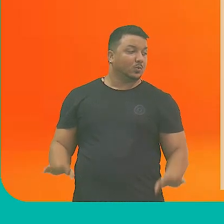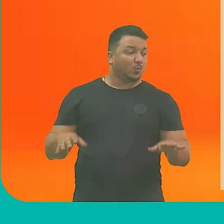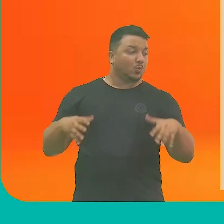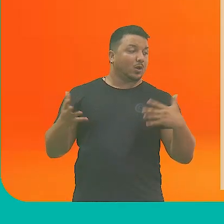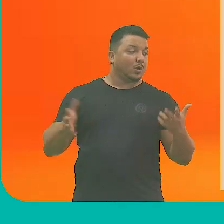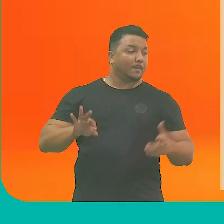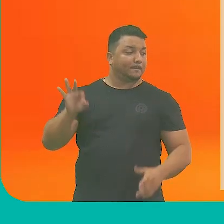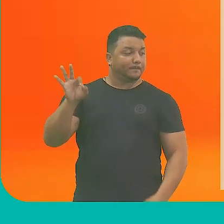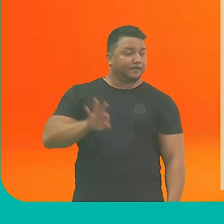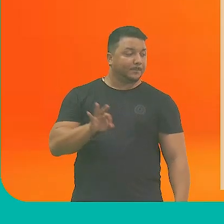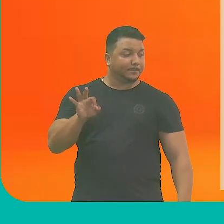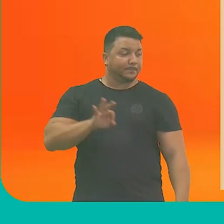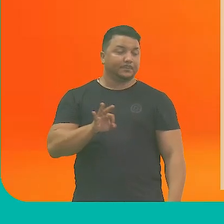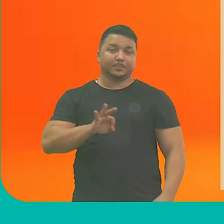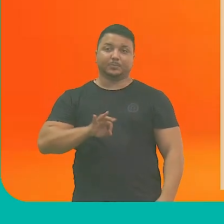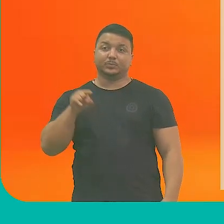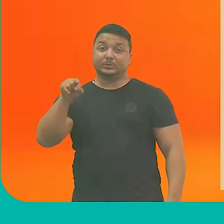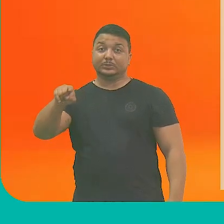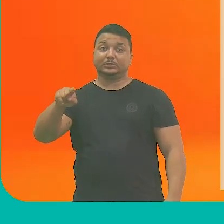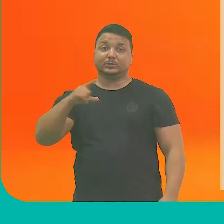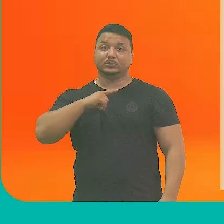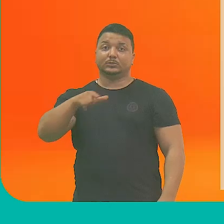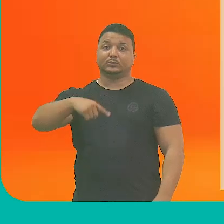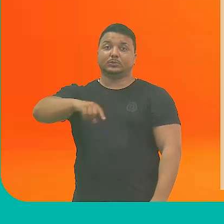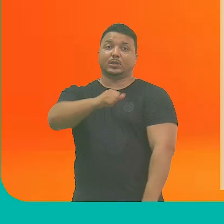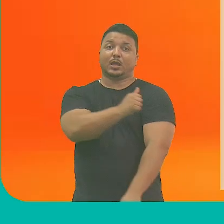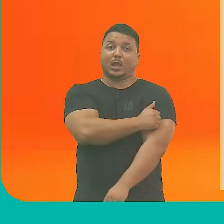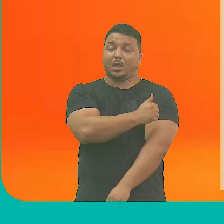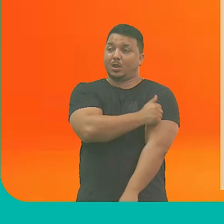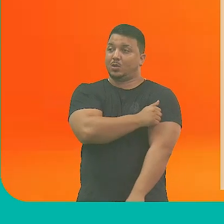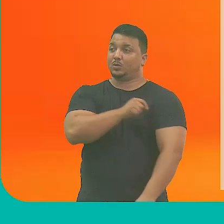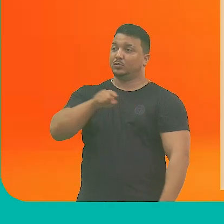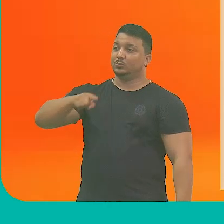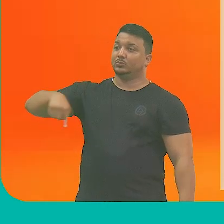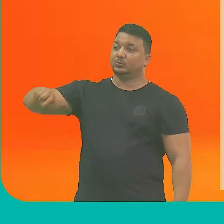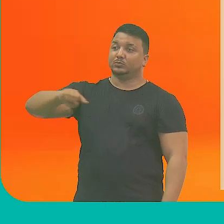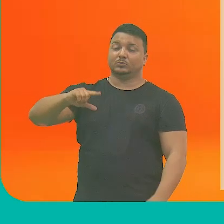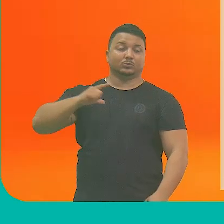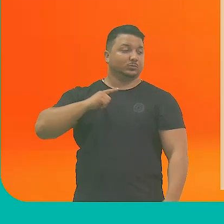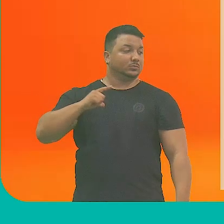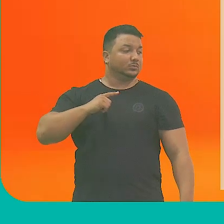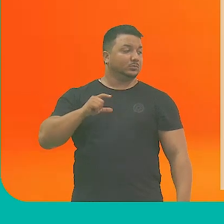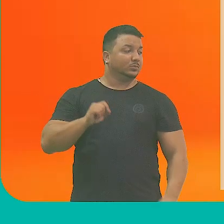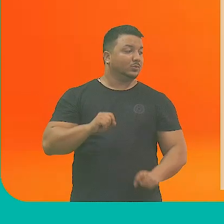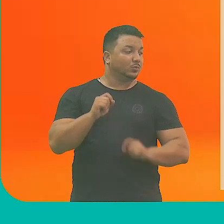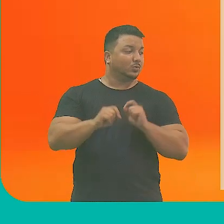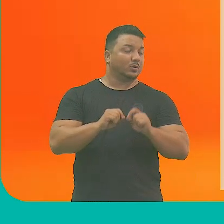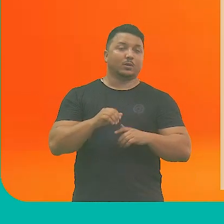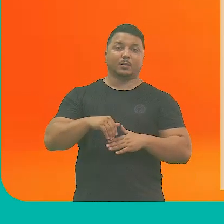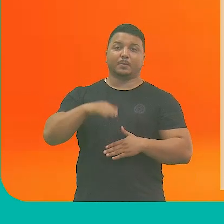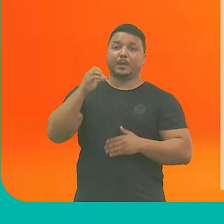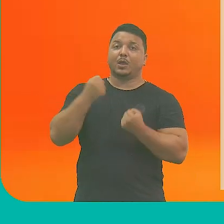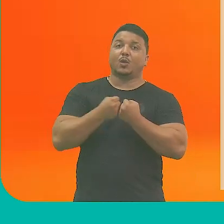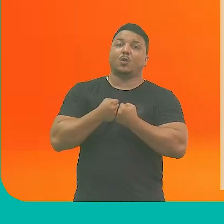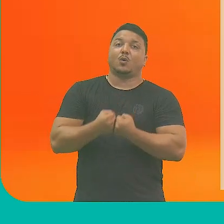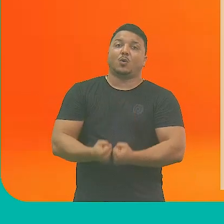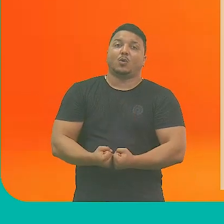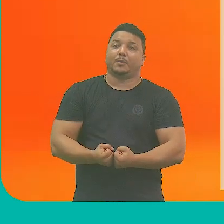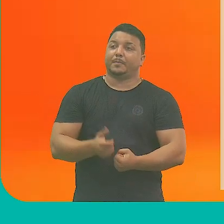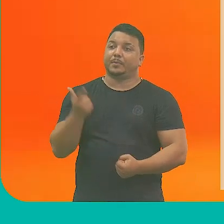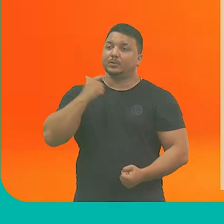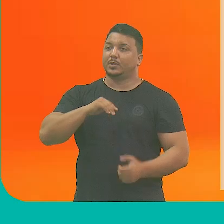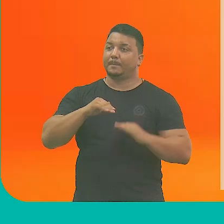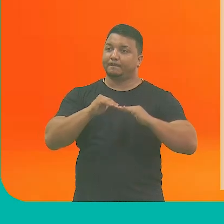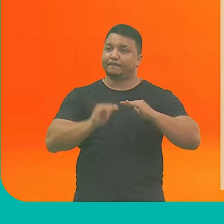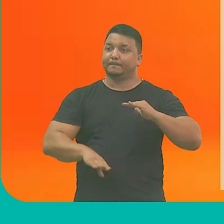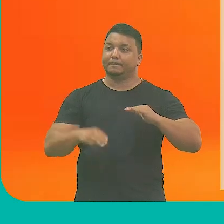Qual é o percentual de estudantes dessa amostra com massa corporal abaixo